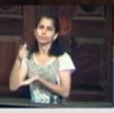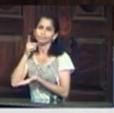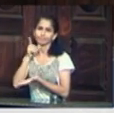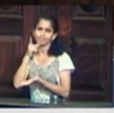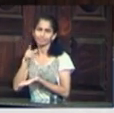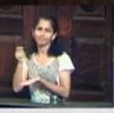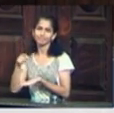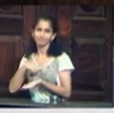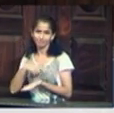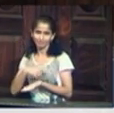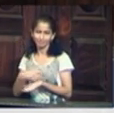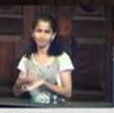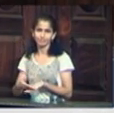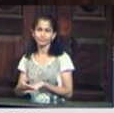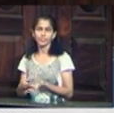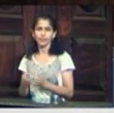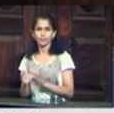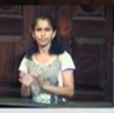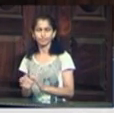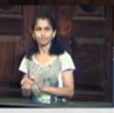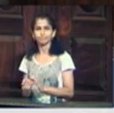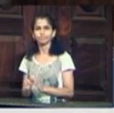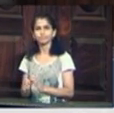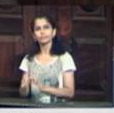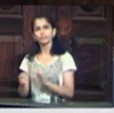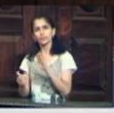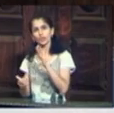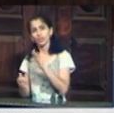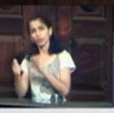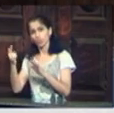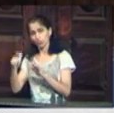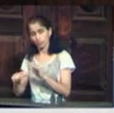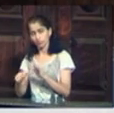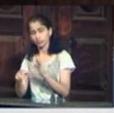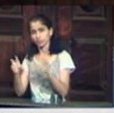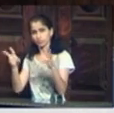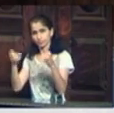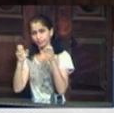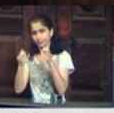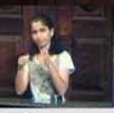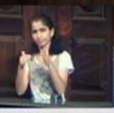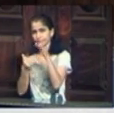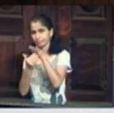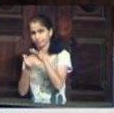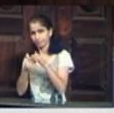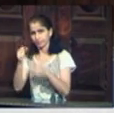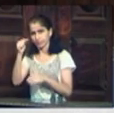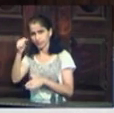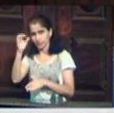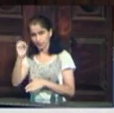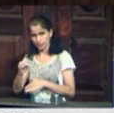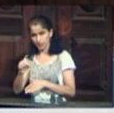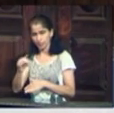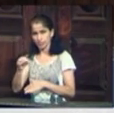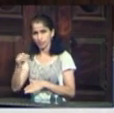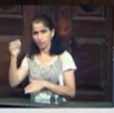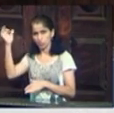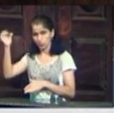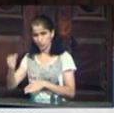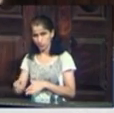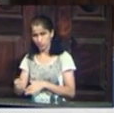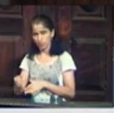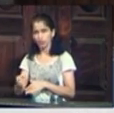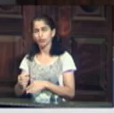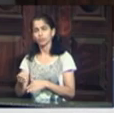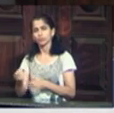Diz respeito à proposta de limitação em 70% da receita corrente líquida,